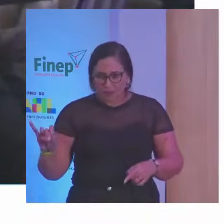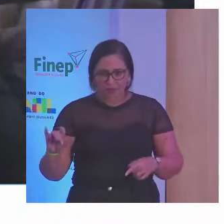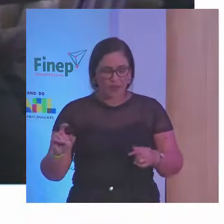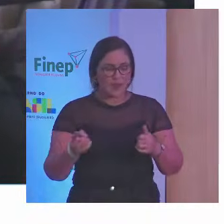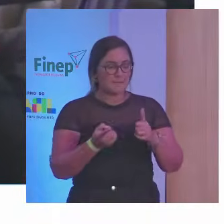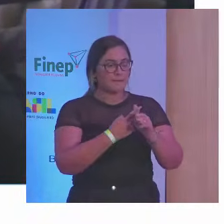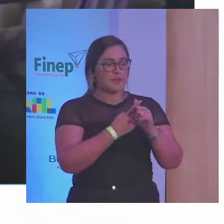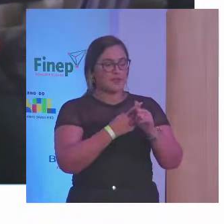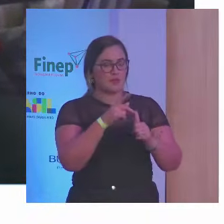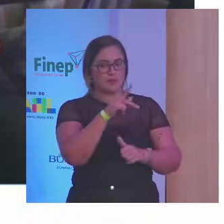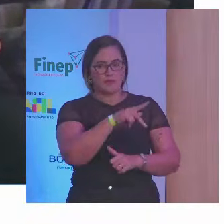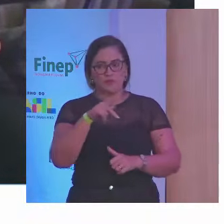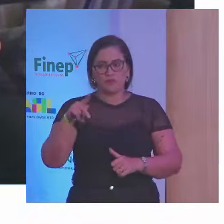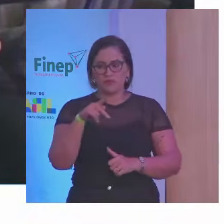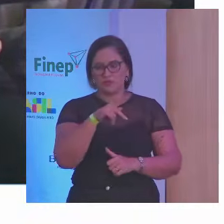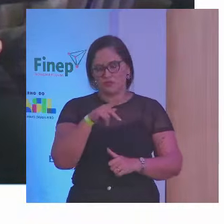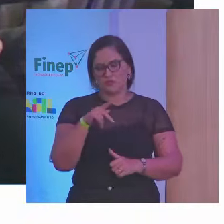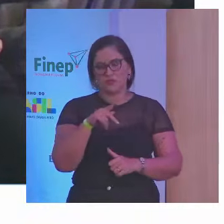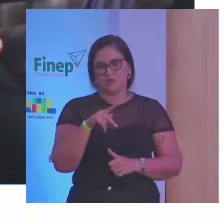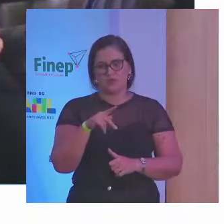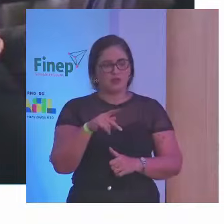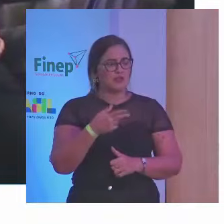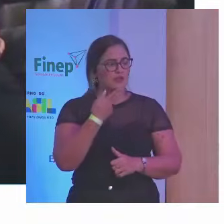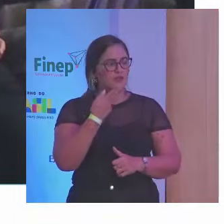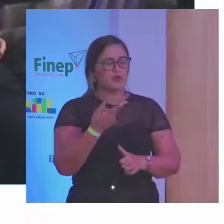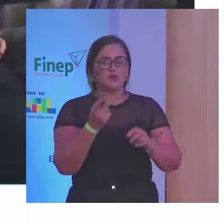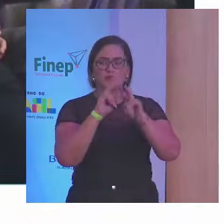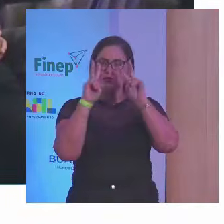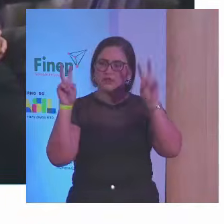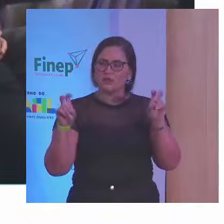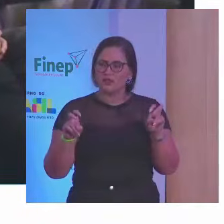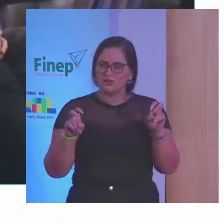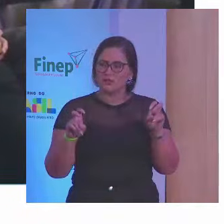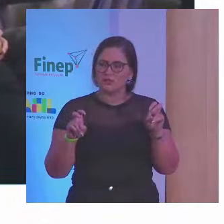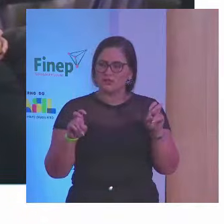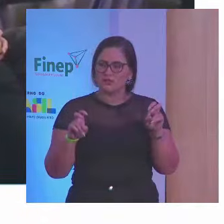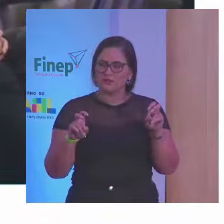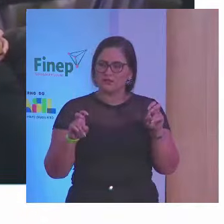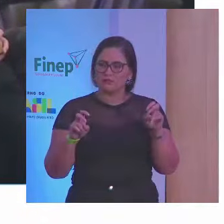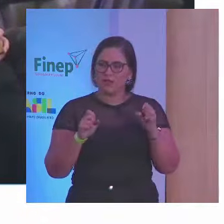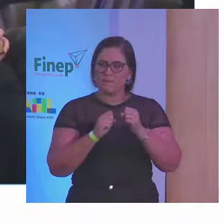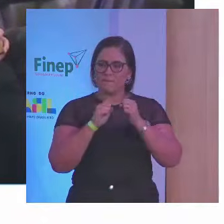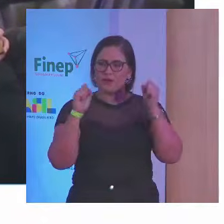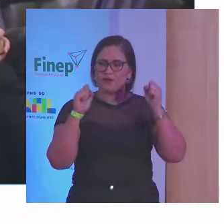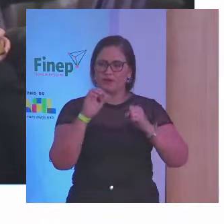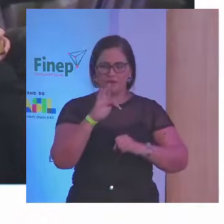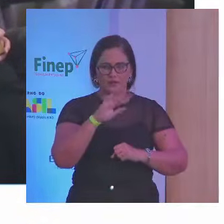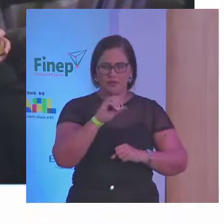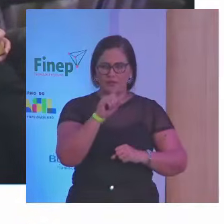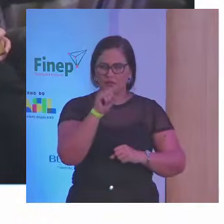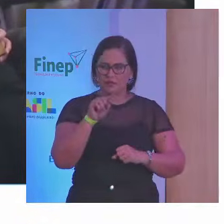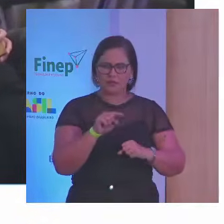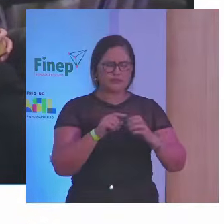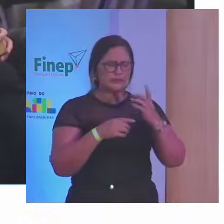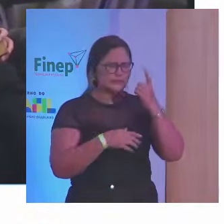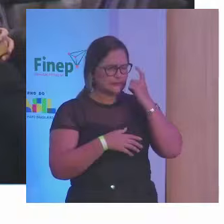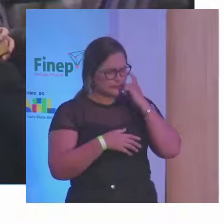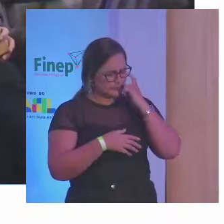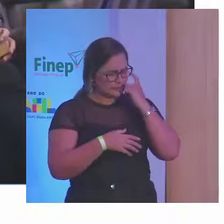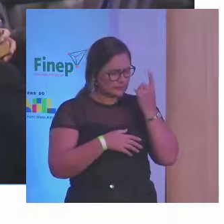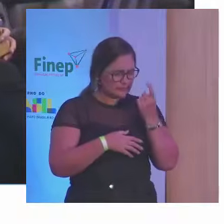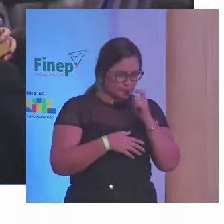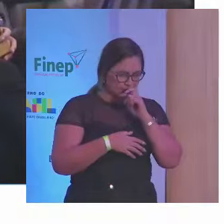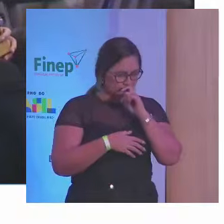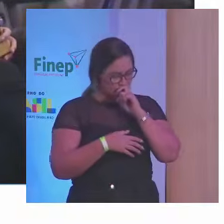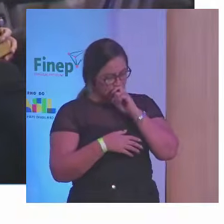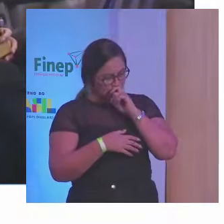Primeiramente, professor Niels, o senhor trouxe a questão do colapso na Foz. Me deixou um pouco assim, né?